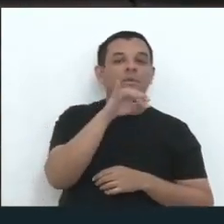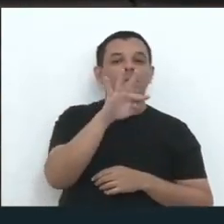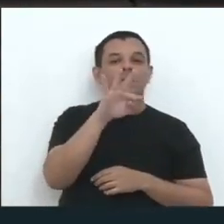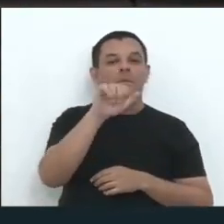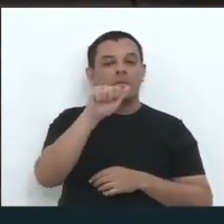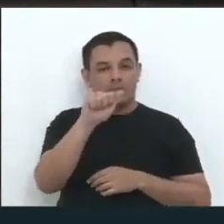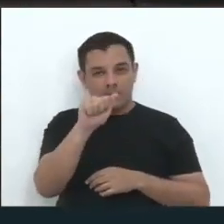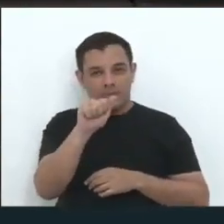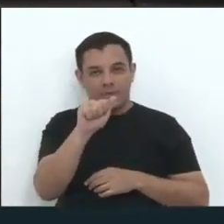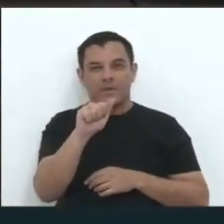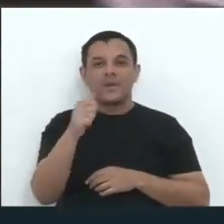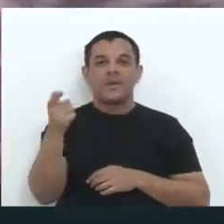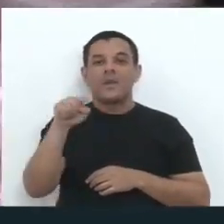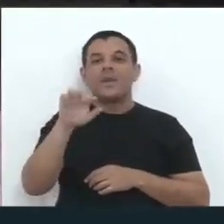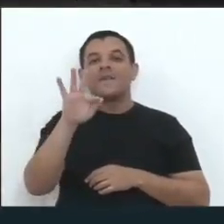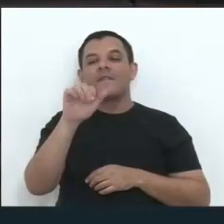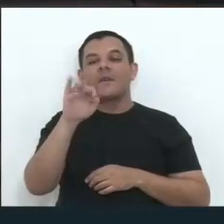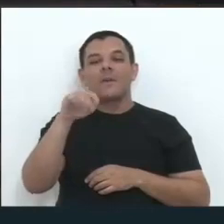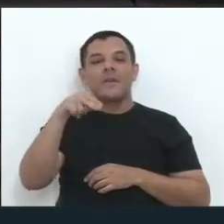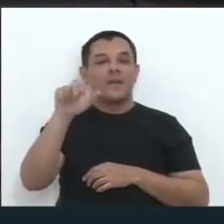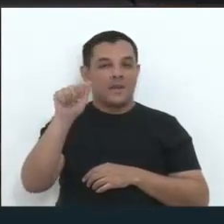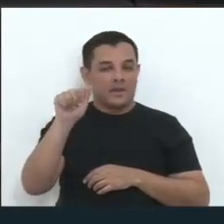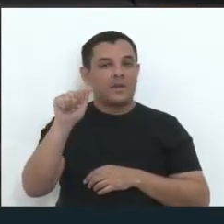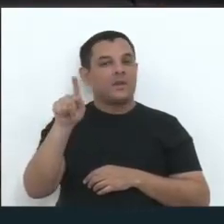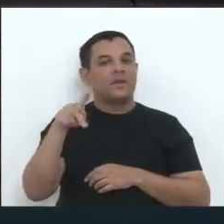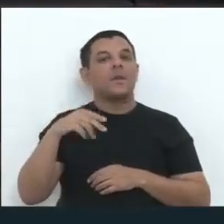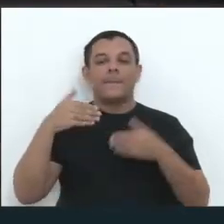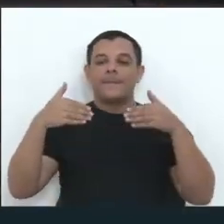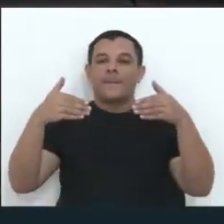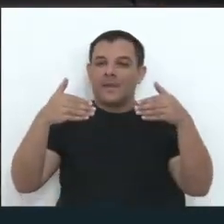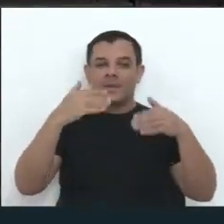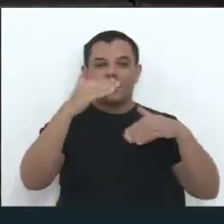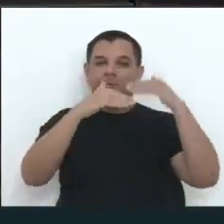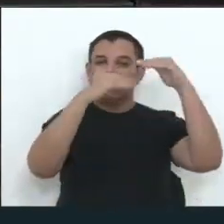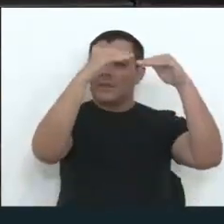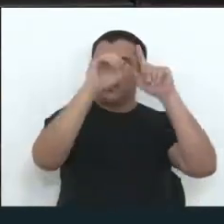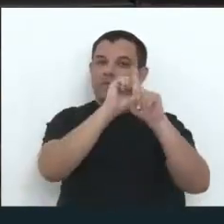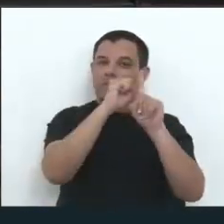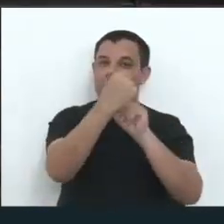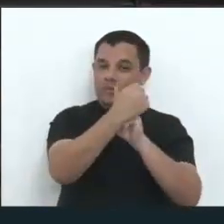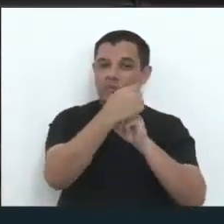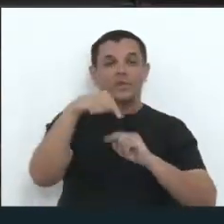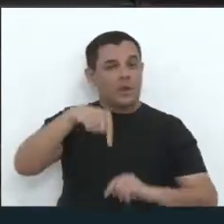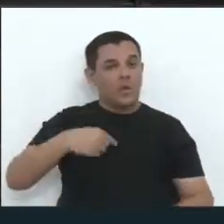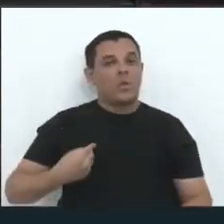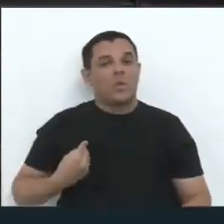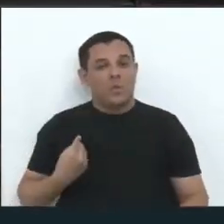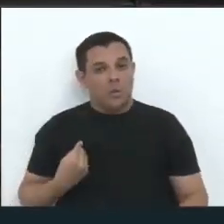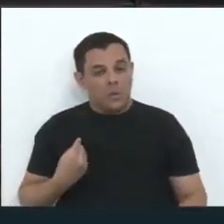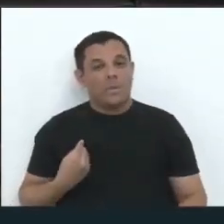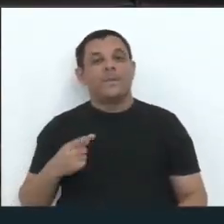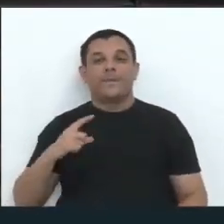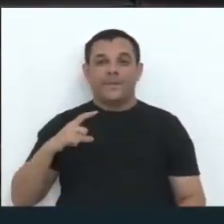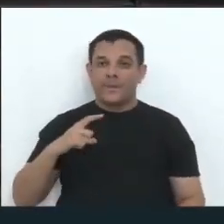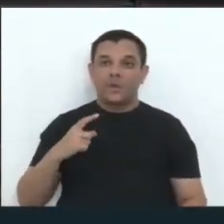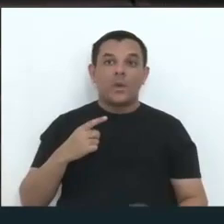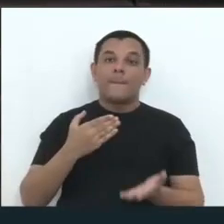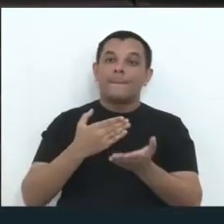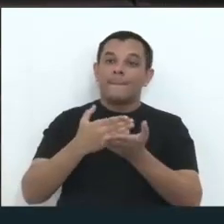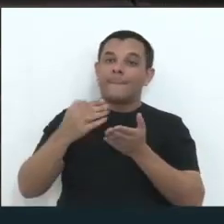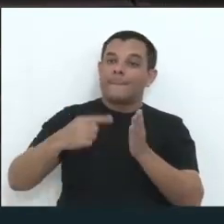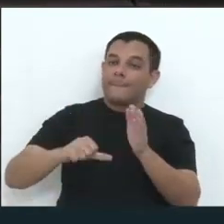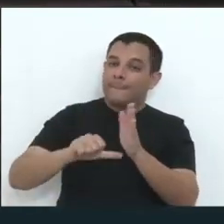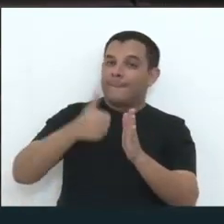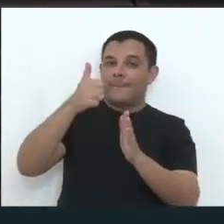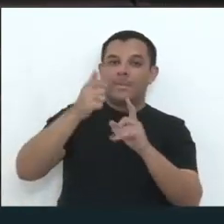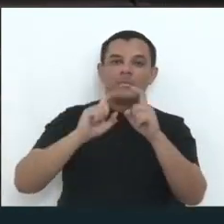Fabi, que é do Ministério do Desenvolvimento Social. Hoje nós fizemos uma primeira reunião da